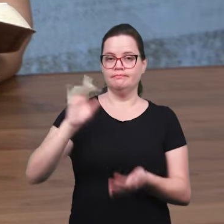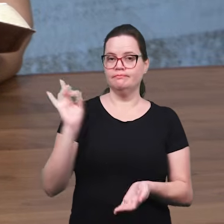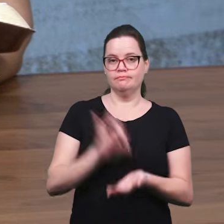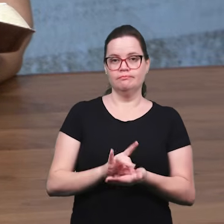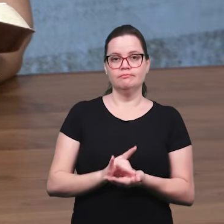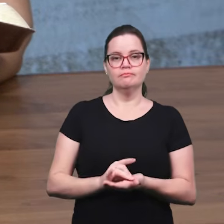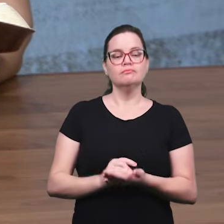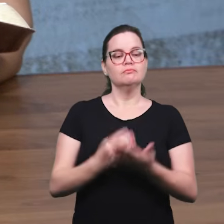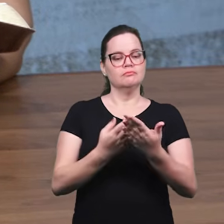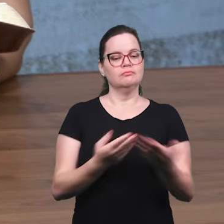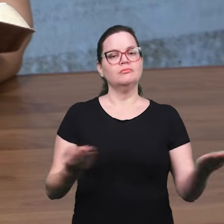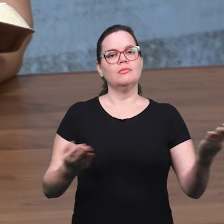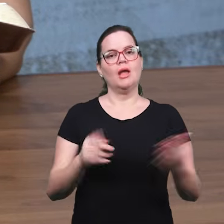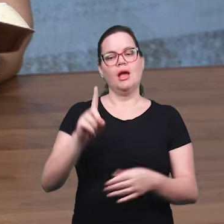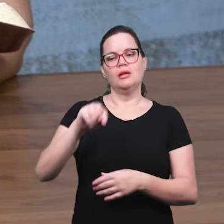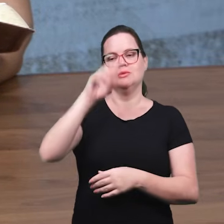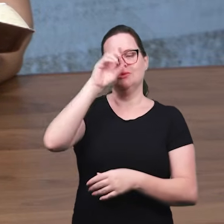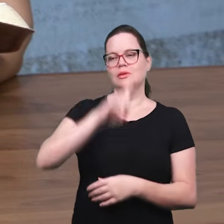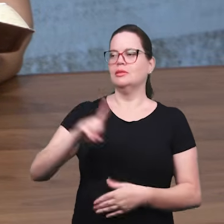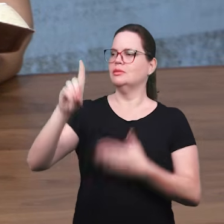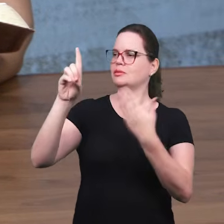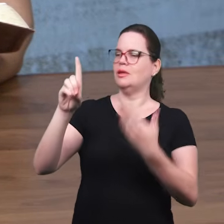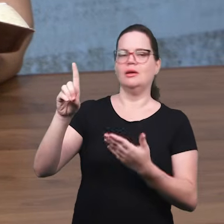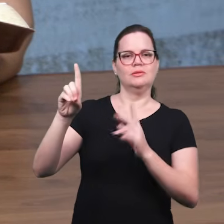Verdadeiramente, tu és o Deus que te